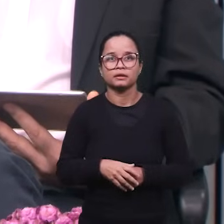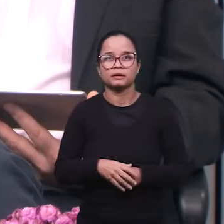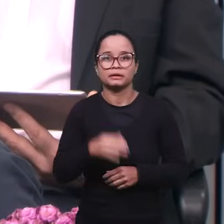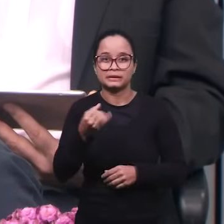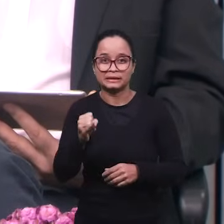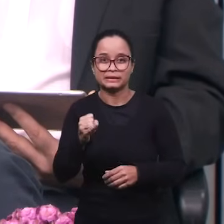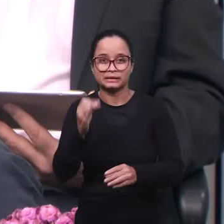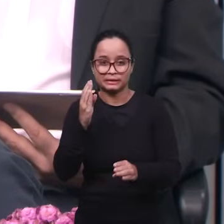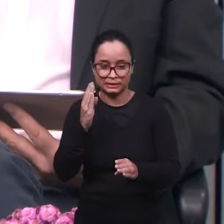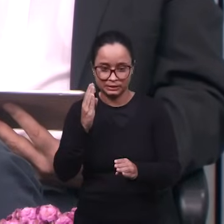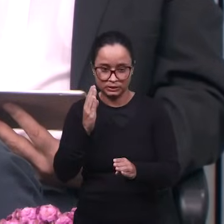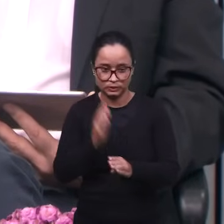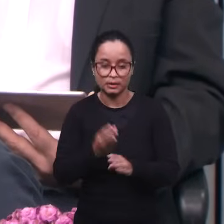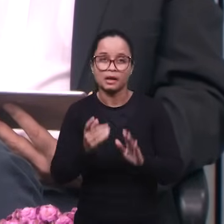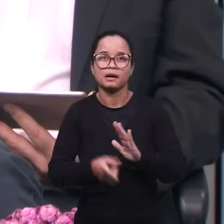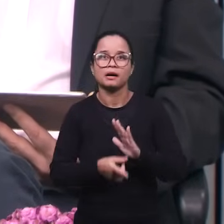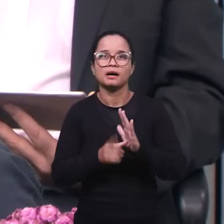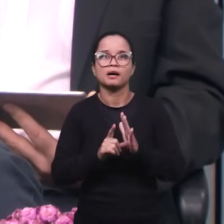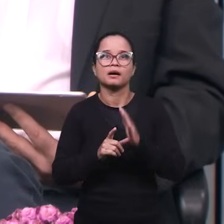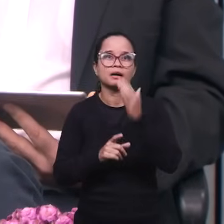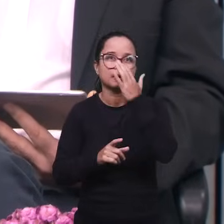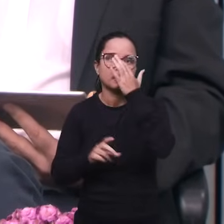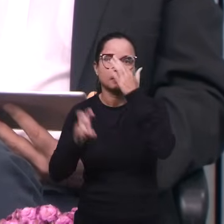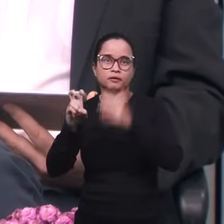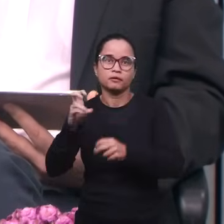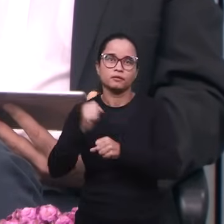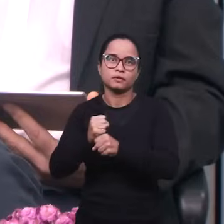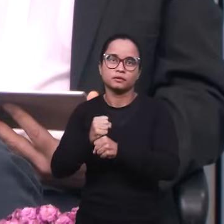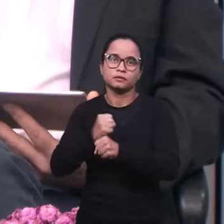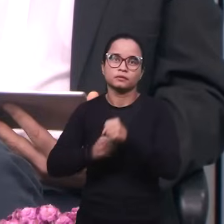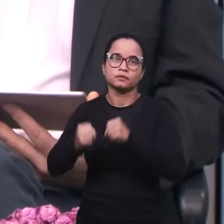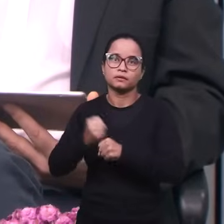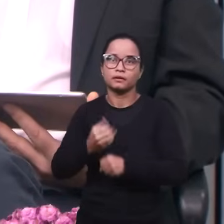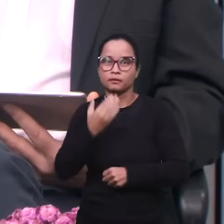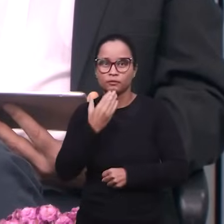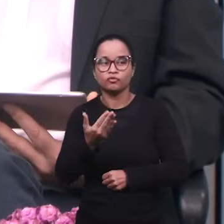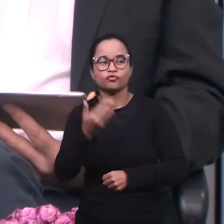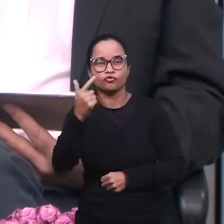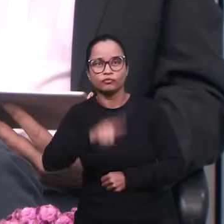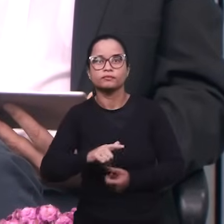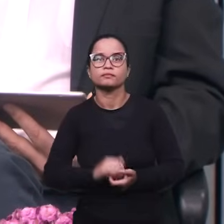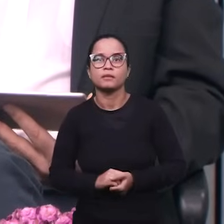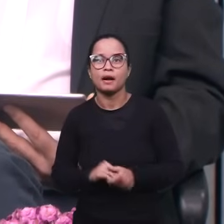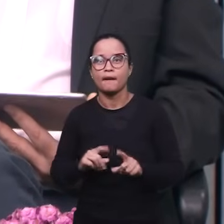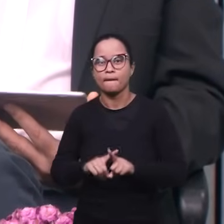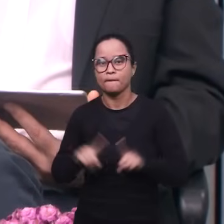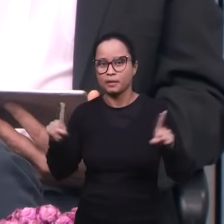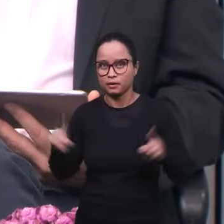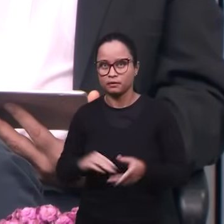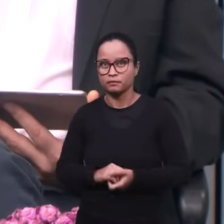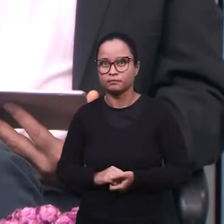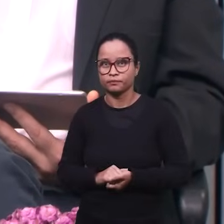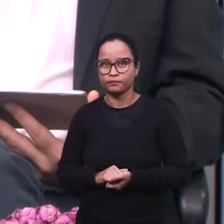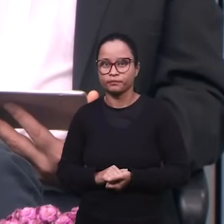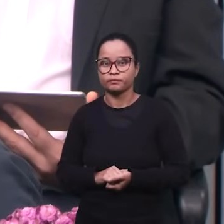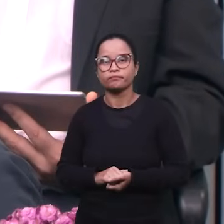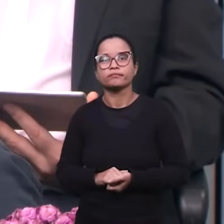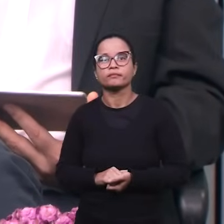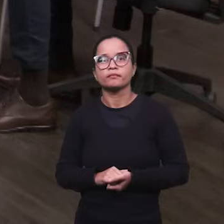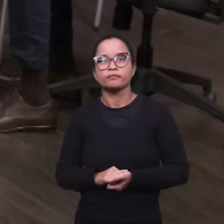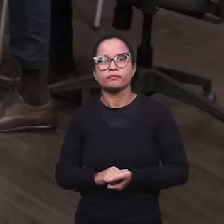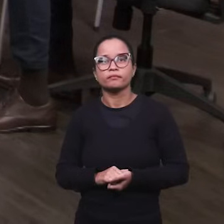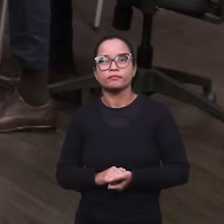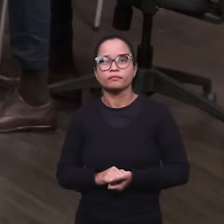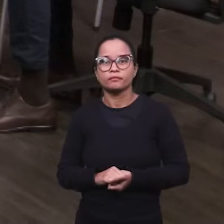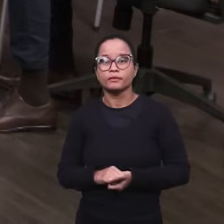tivesse descobrido isso nos últimos, tivesse 5 anos só para trás, teria como ter pedido de volta, mas provavelmente descobriu isso tarde, né? Na